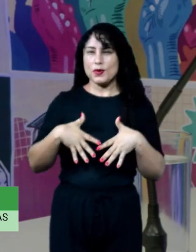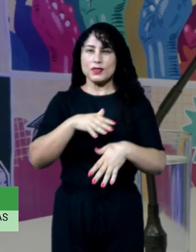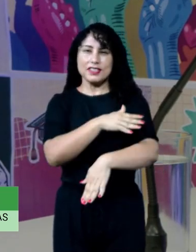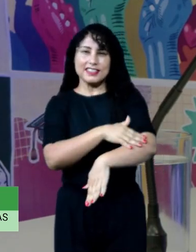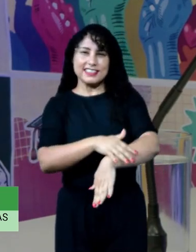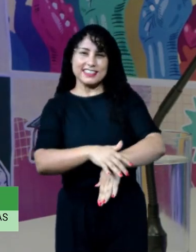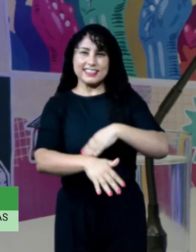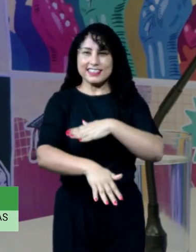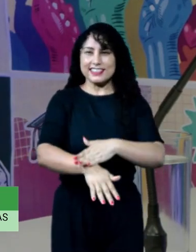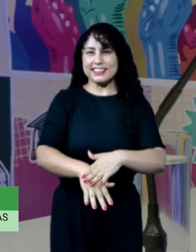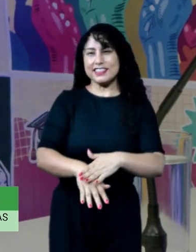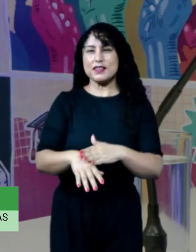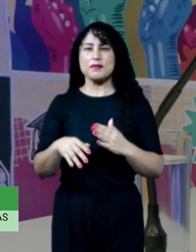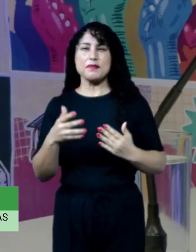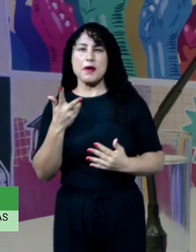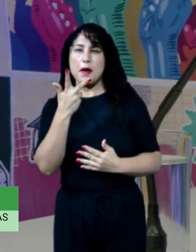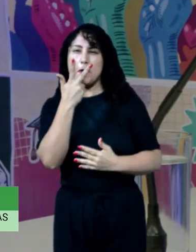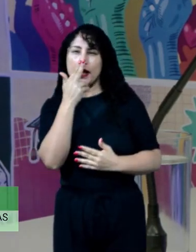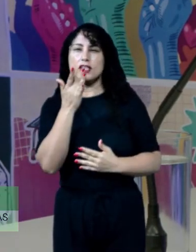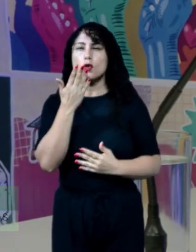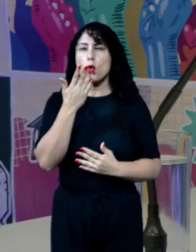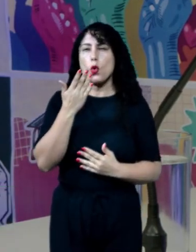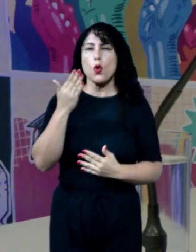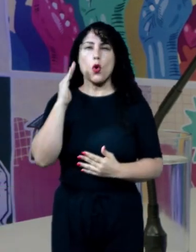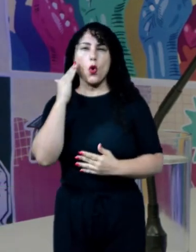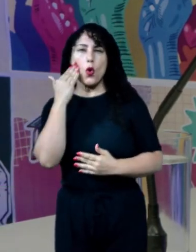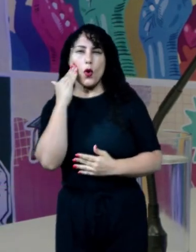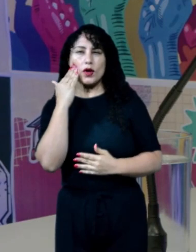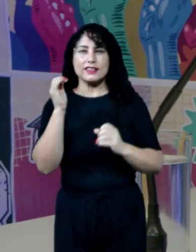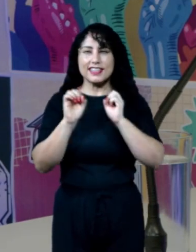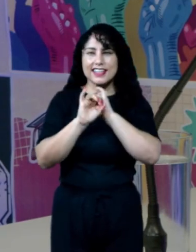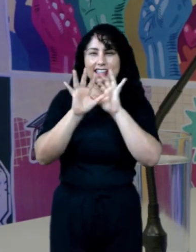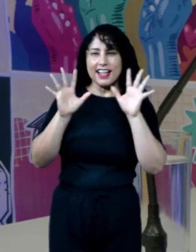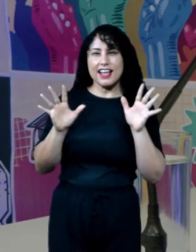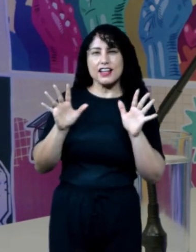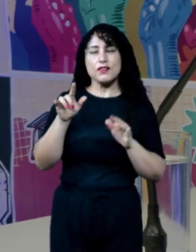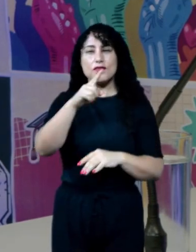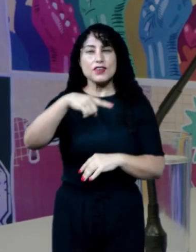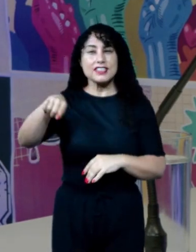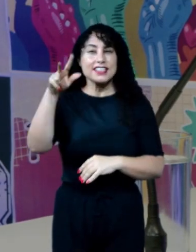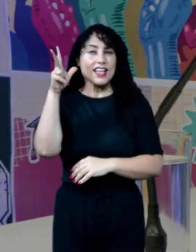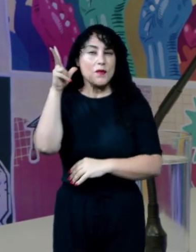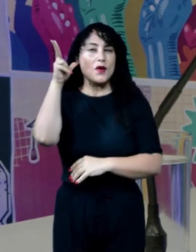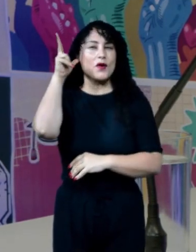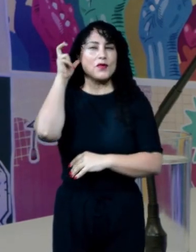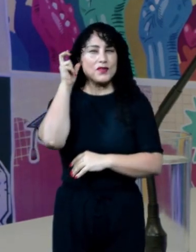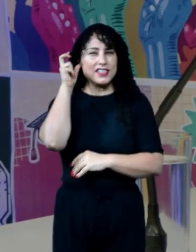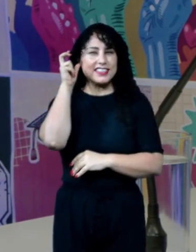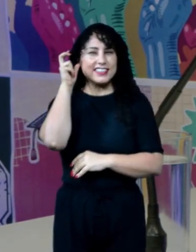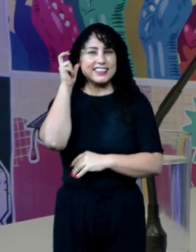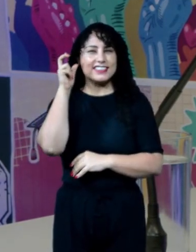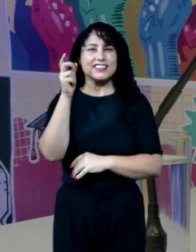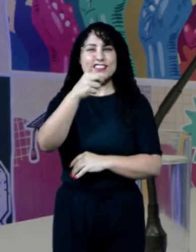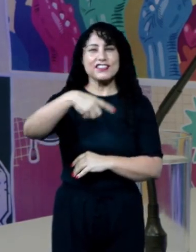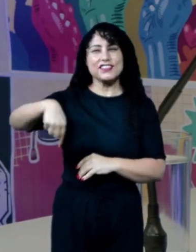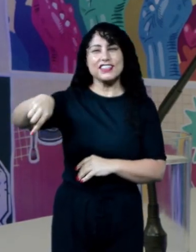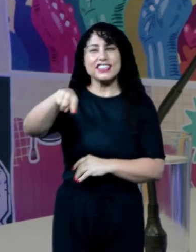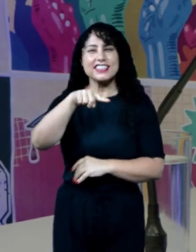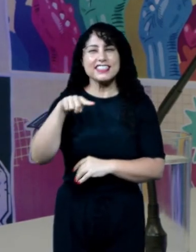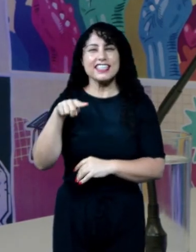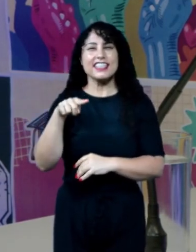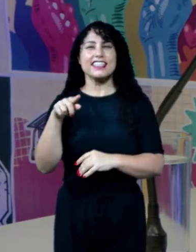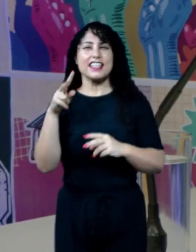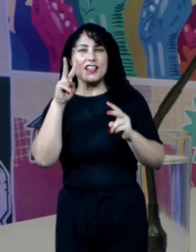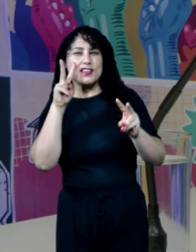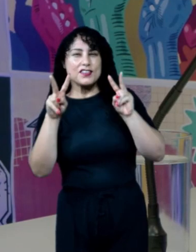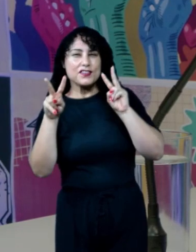comprida também, meio rosé, meio clarinha, para você que está apenas me ouvindo. E para você que está também nos